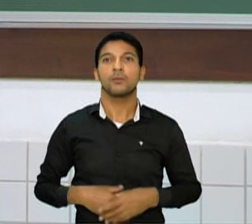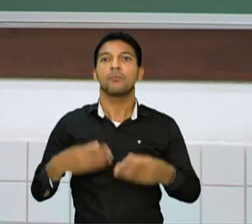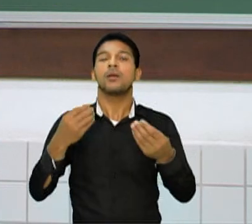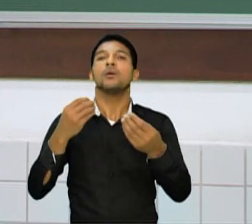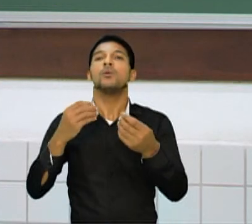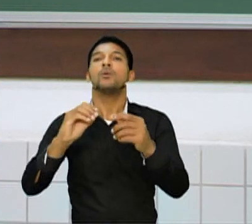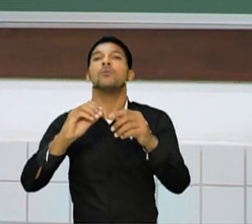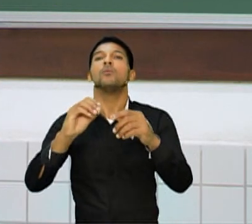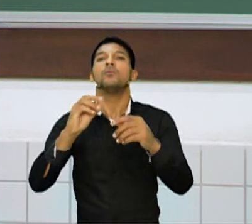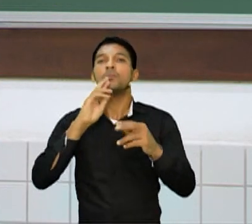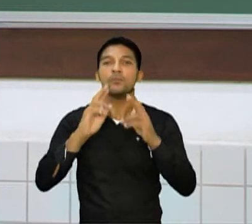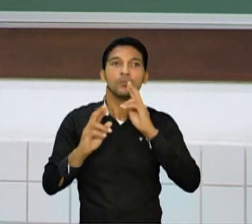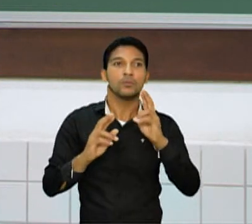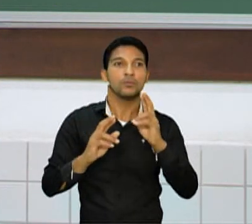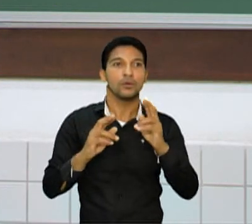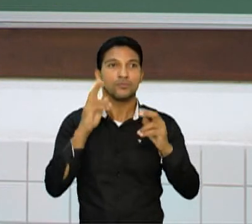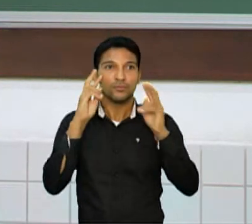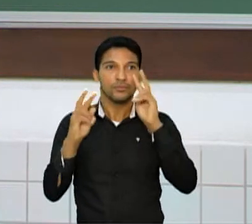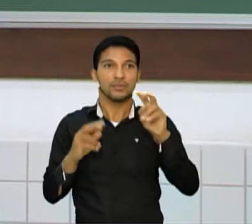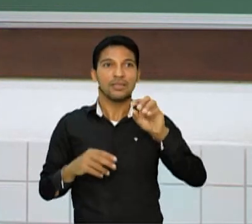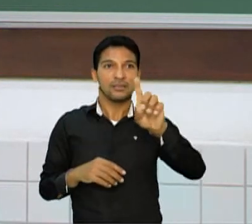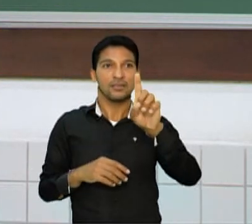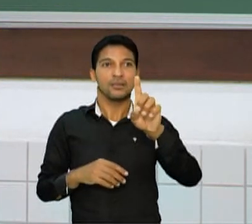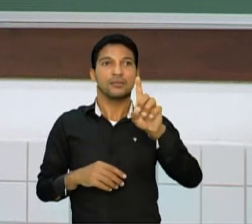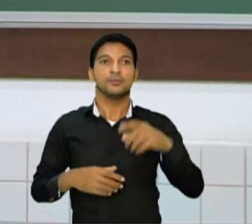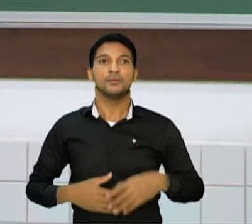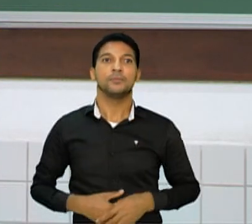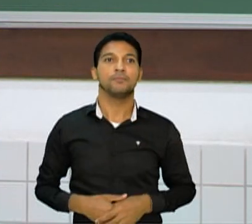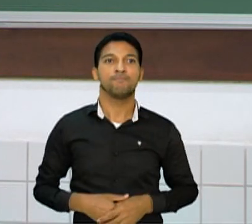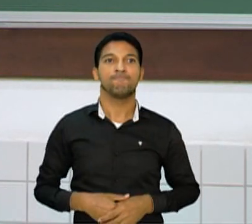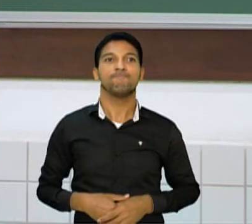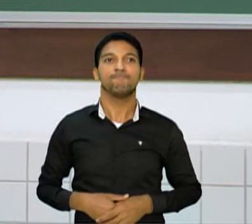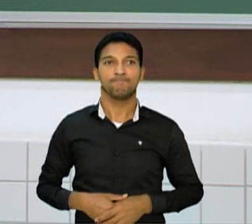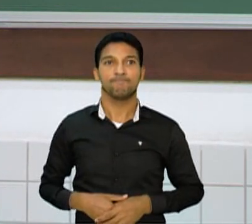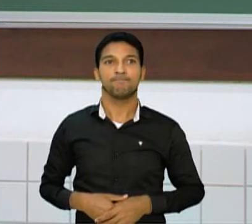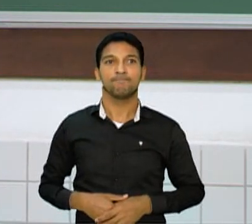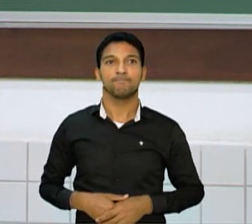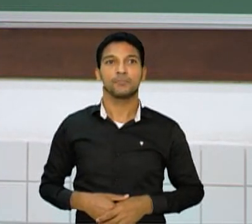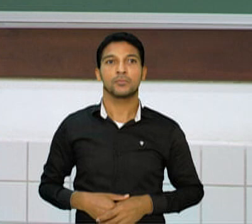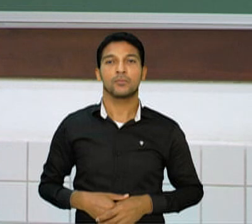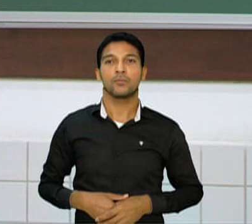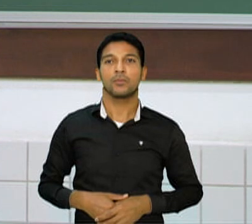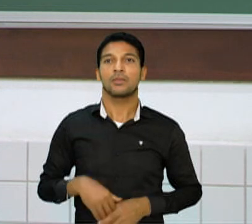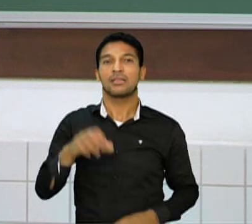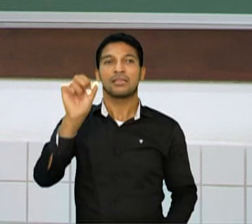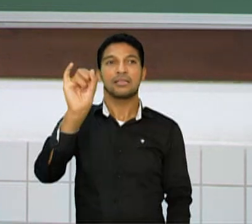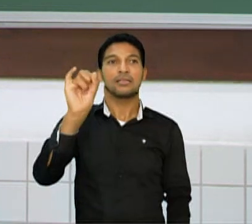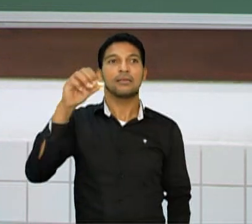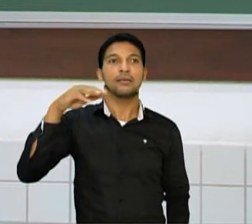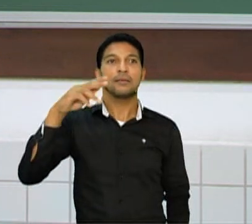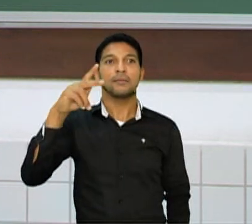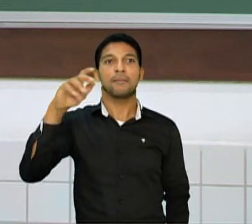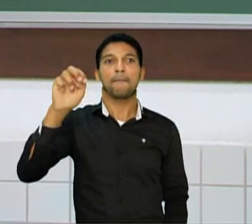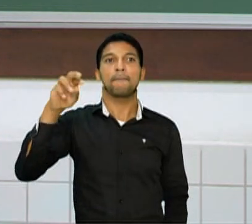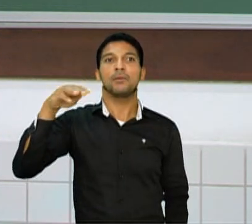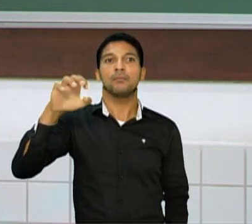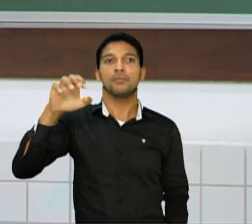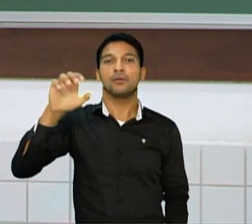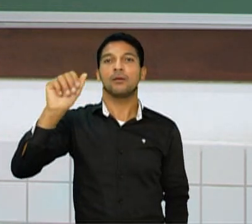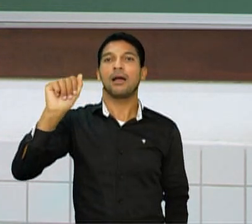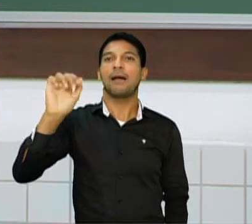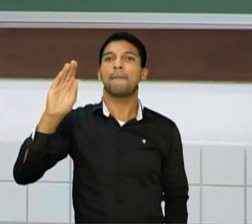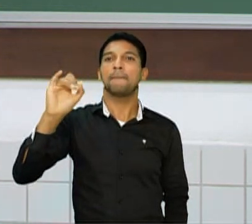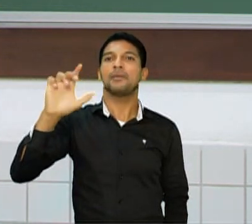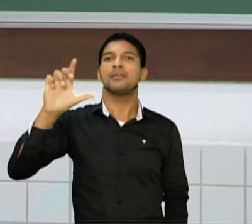de alta reflexão, também existe uma possibilidade de melhoria do equilíbrio, principalmente no topo dos edifícios.